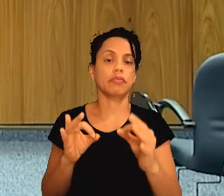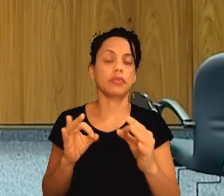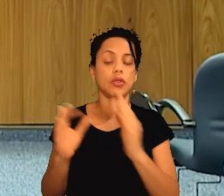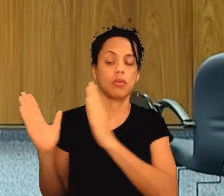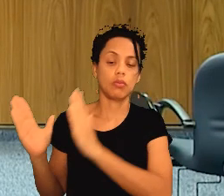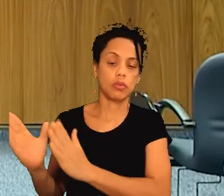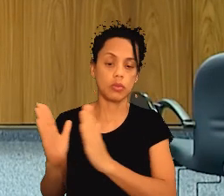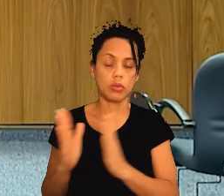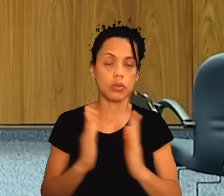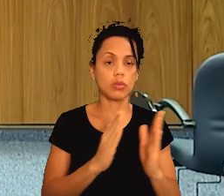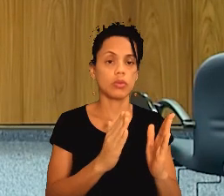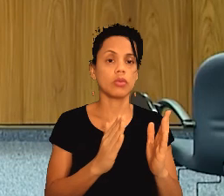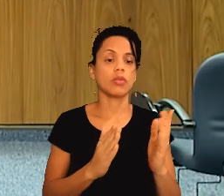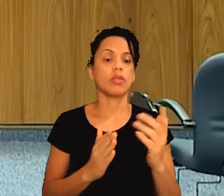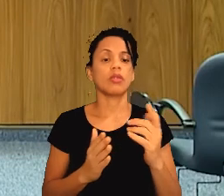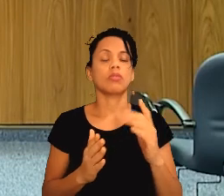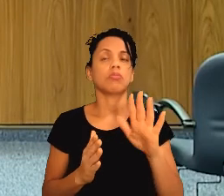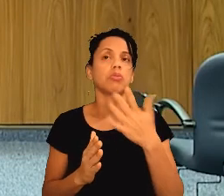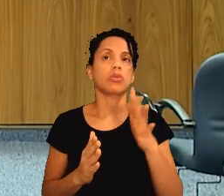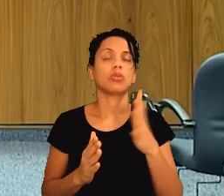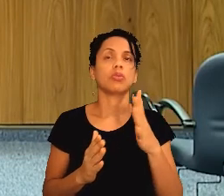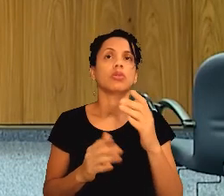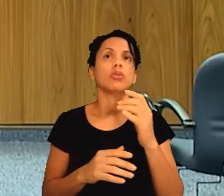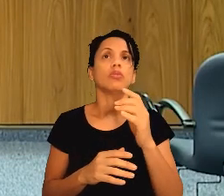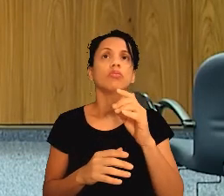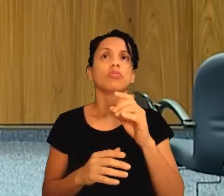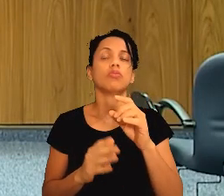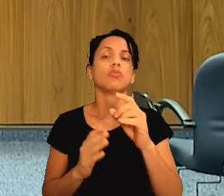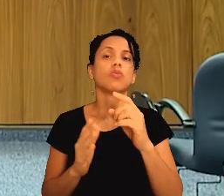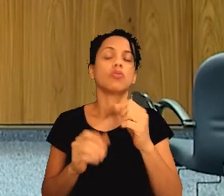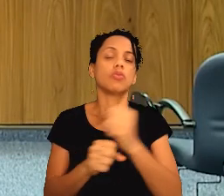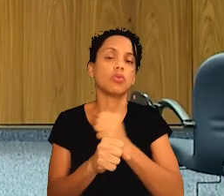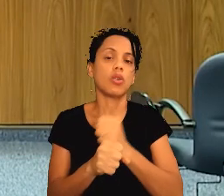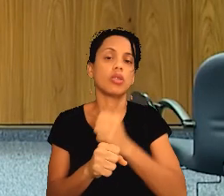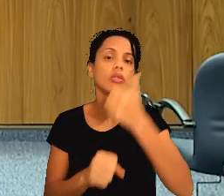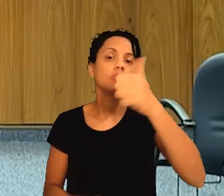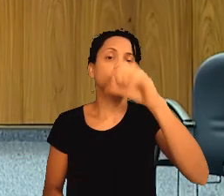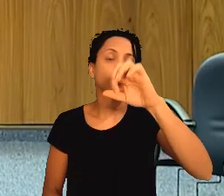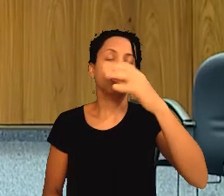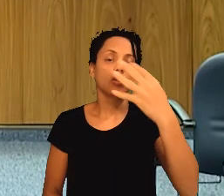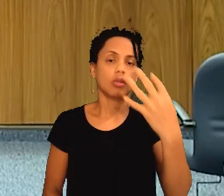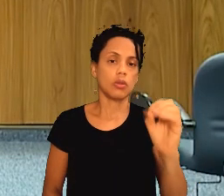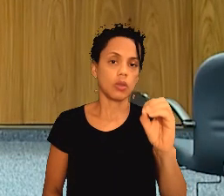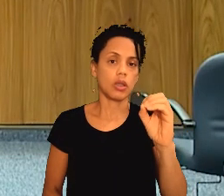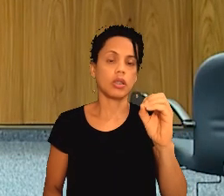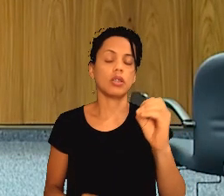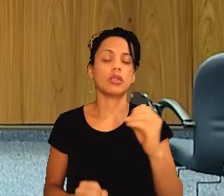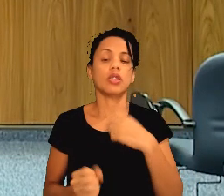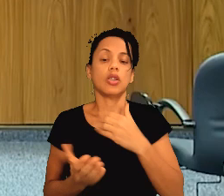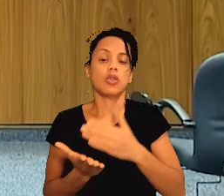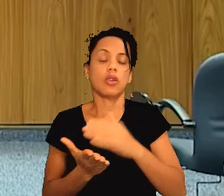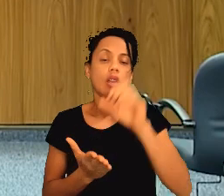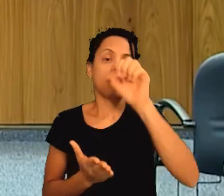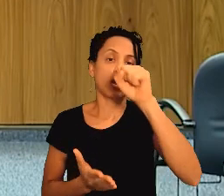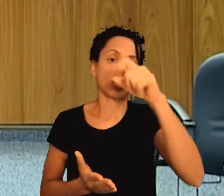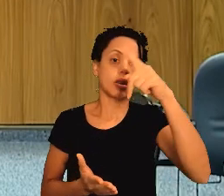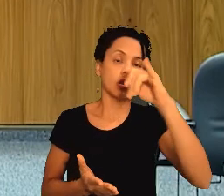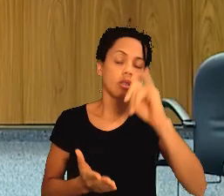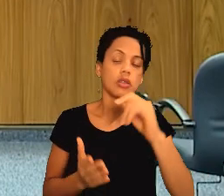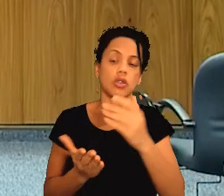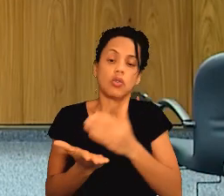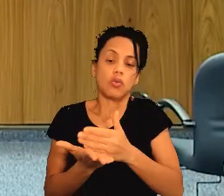Esse processo, como eu estava dizendo, se agudizou na década de 40, que foi quando o SPI, de fato, começou